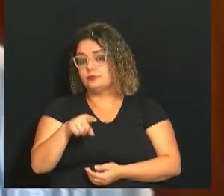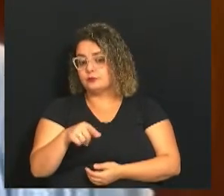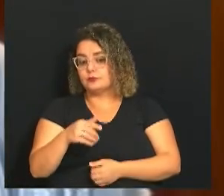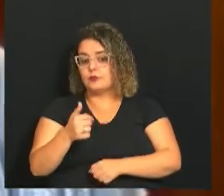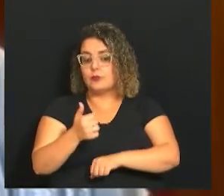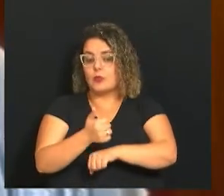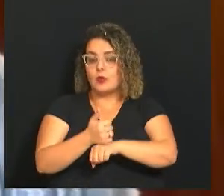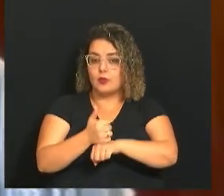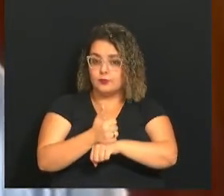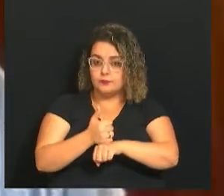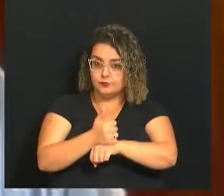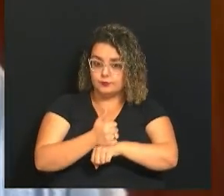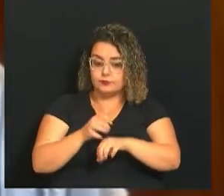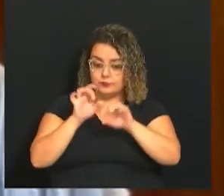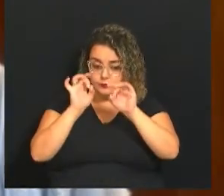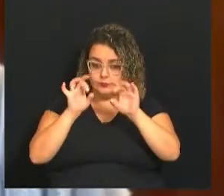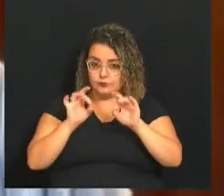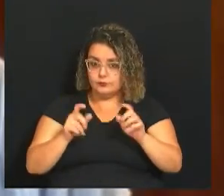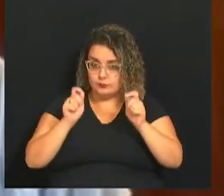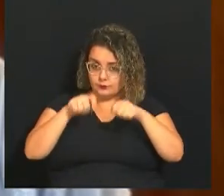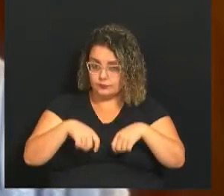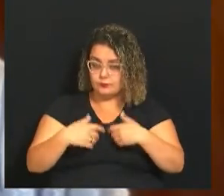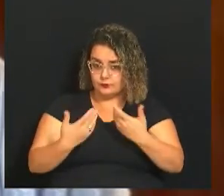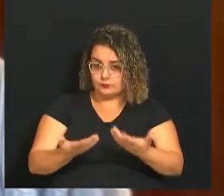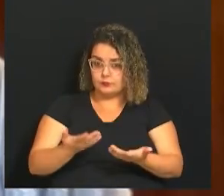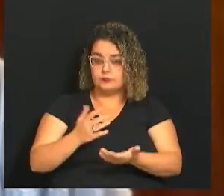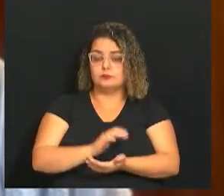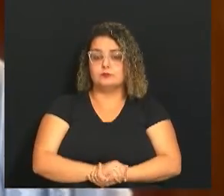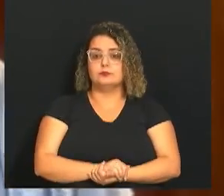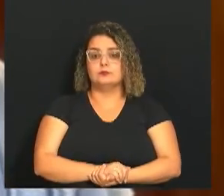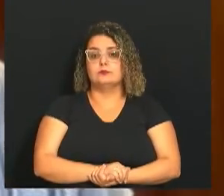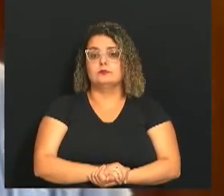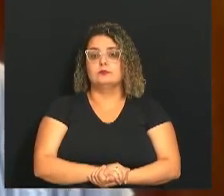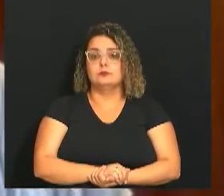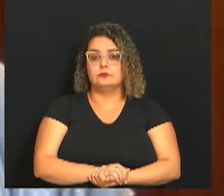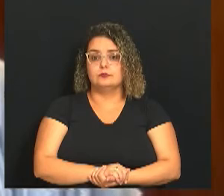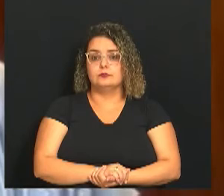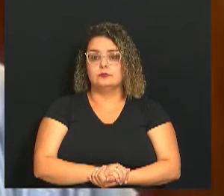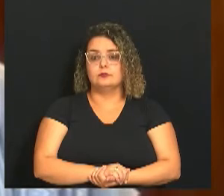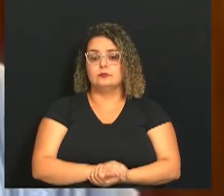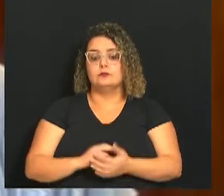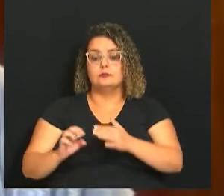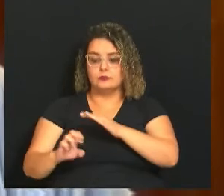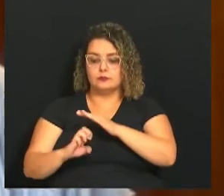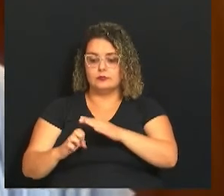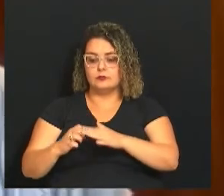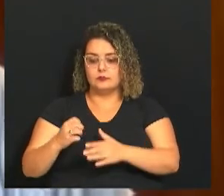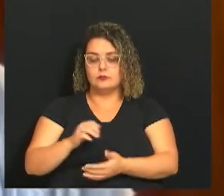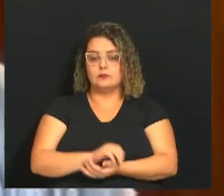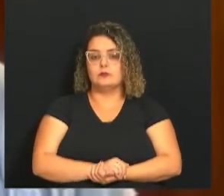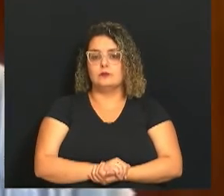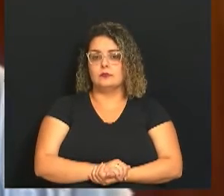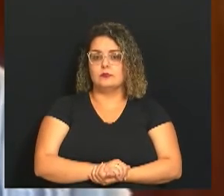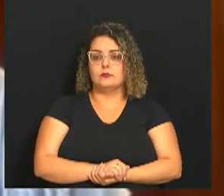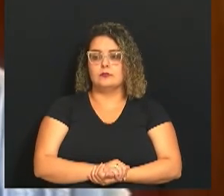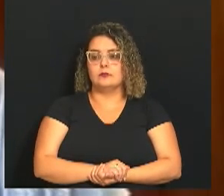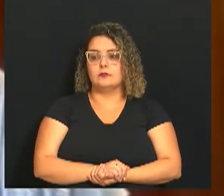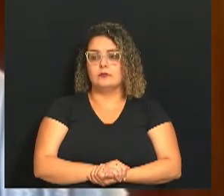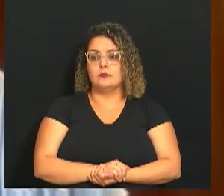né, especializados, capacitados nas empresas. Eu falo mais nas empresas que têm um número